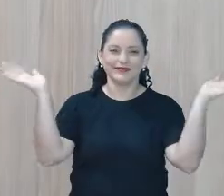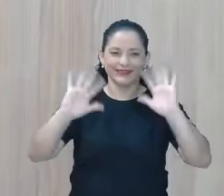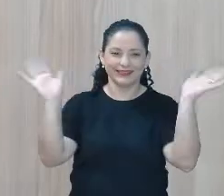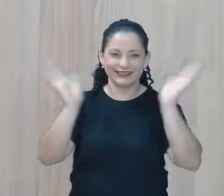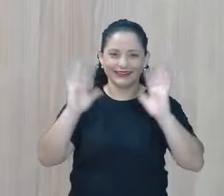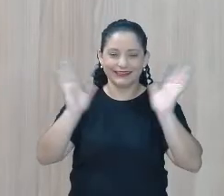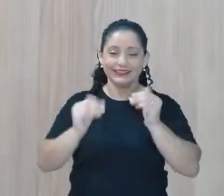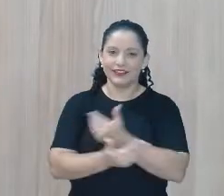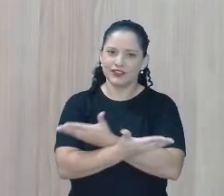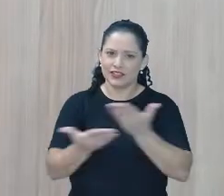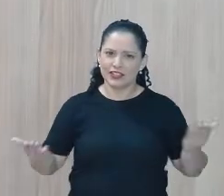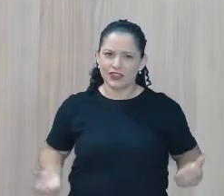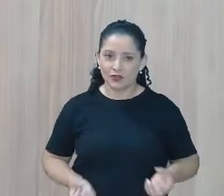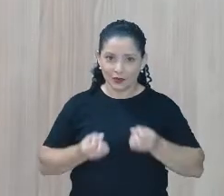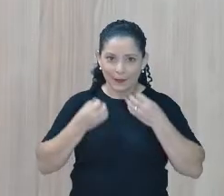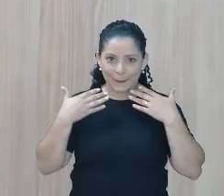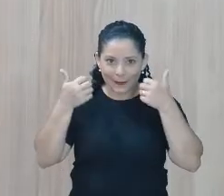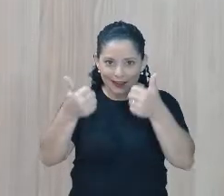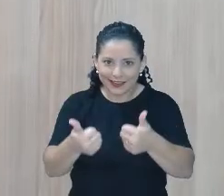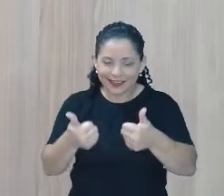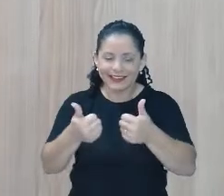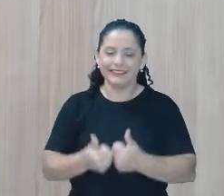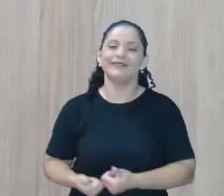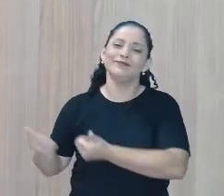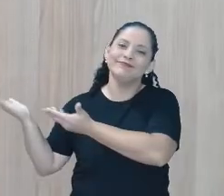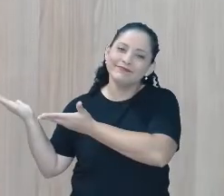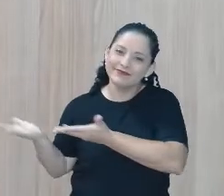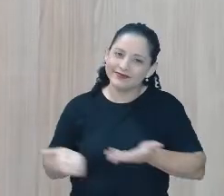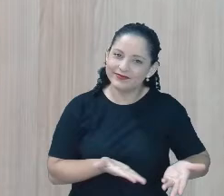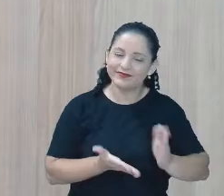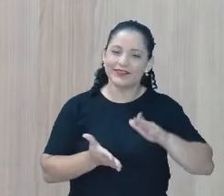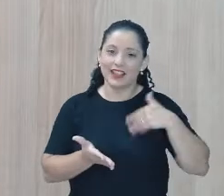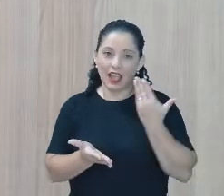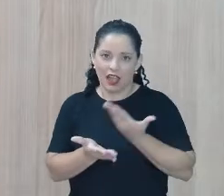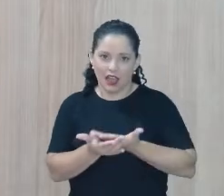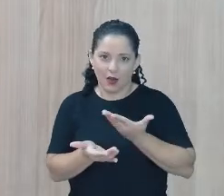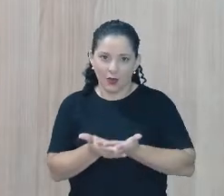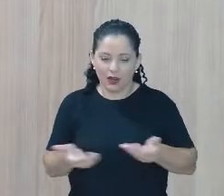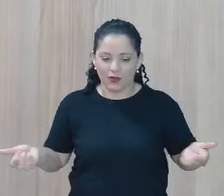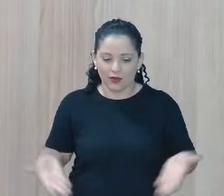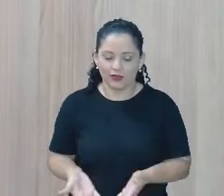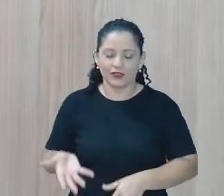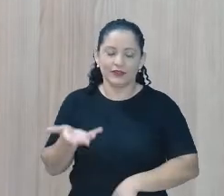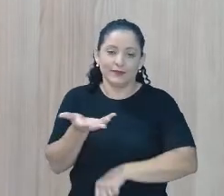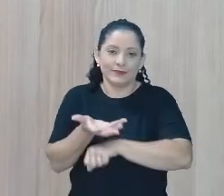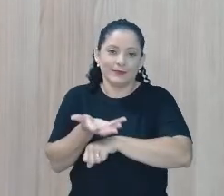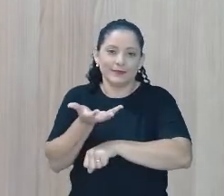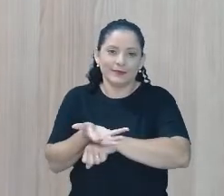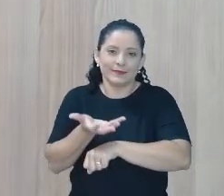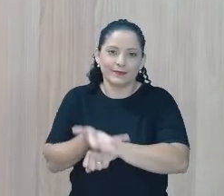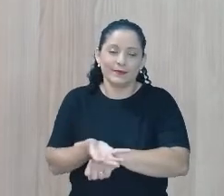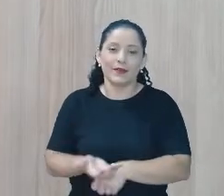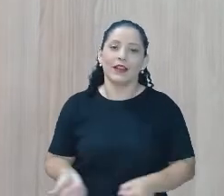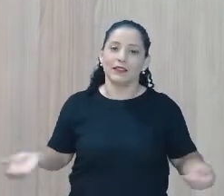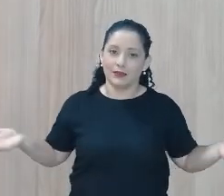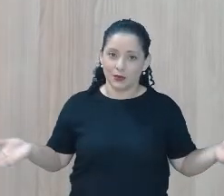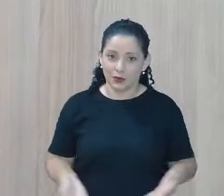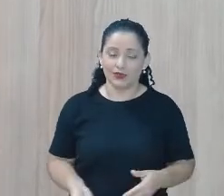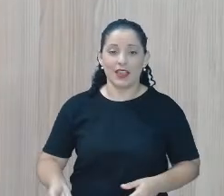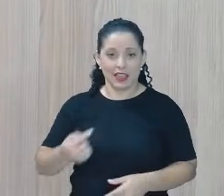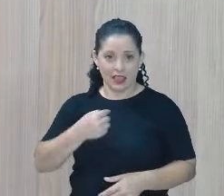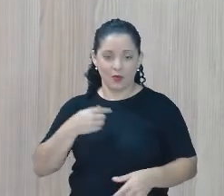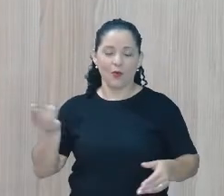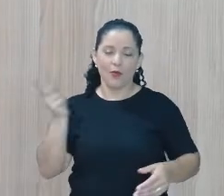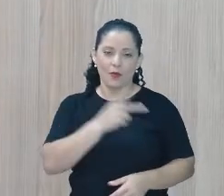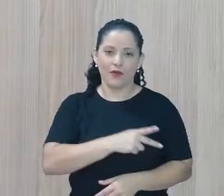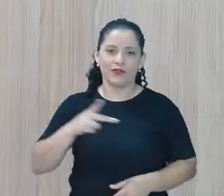Olá, pessoal, tudo bem com vocês? Então, bem-vindos para mais a nossa aula de matemática. Sou professora de ciências, estou